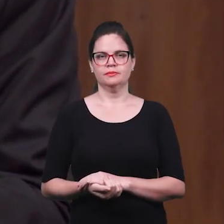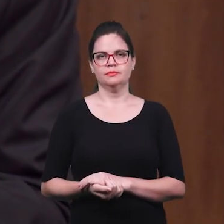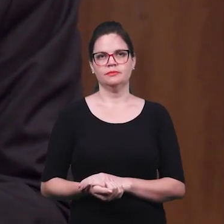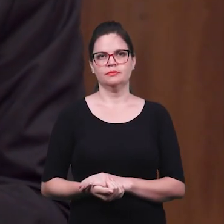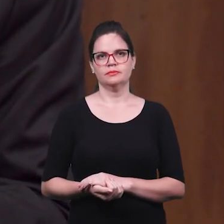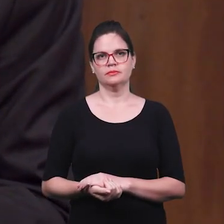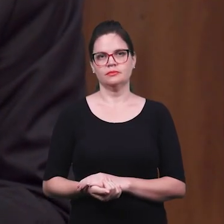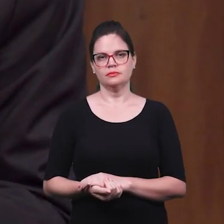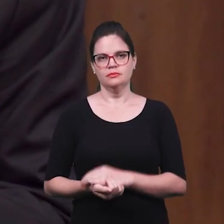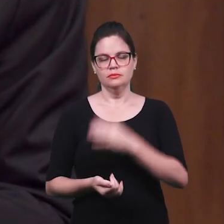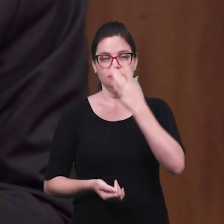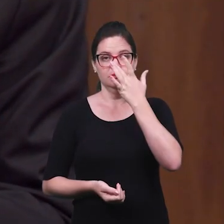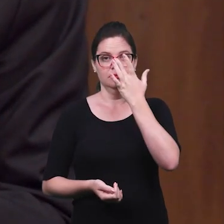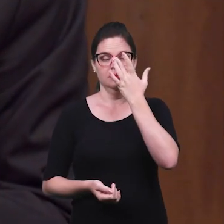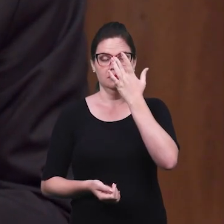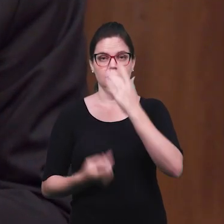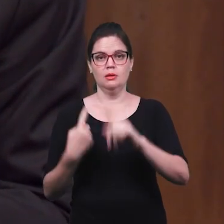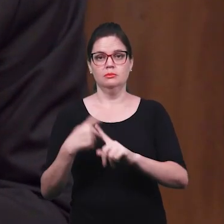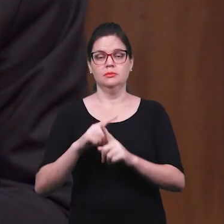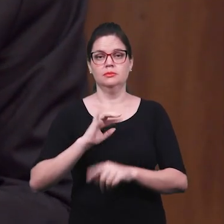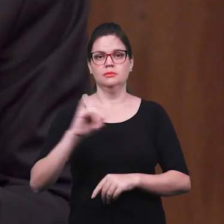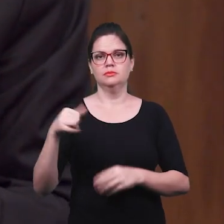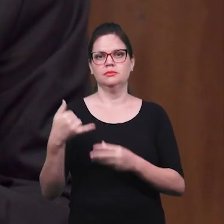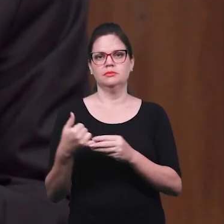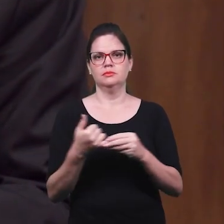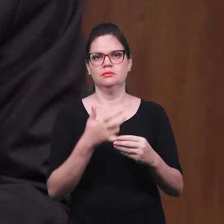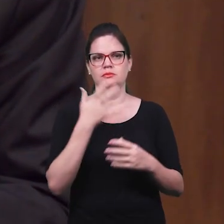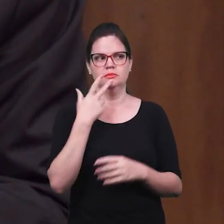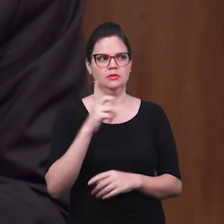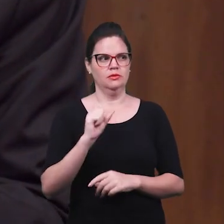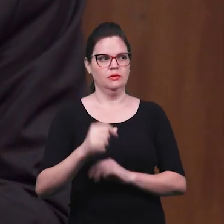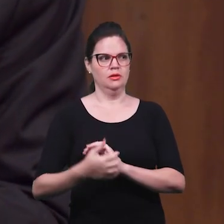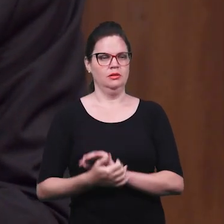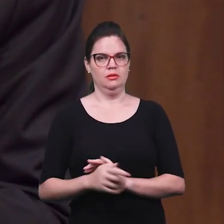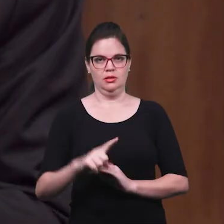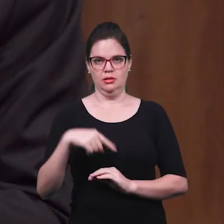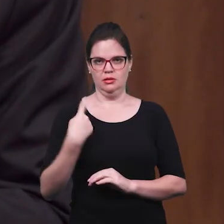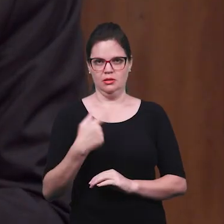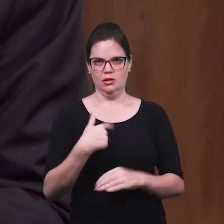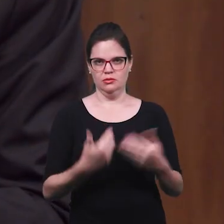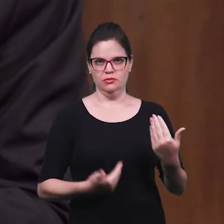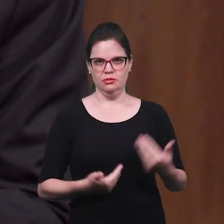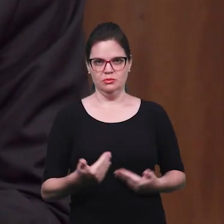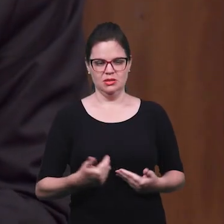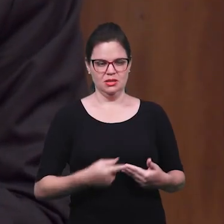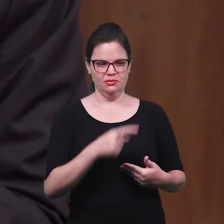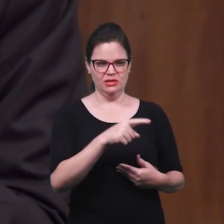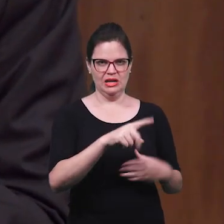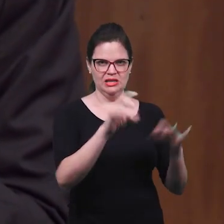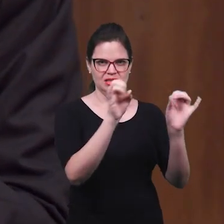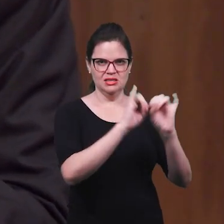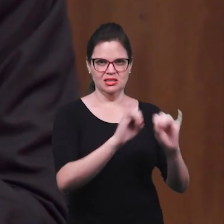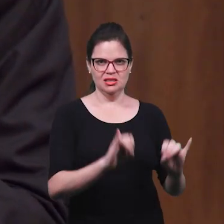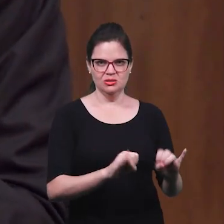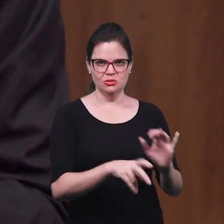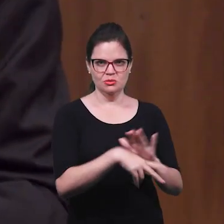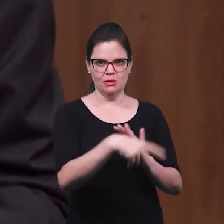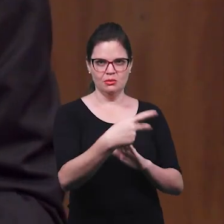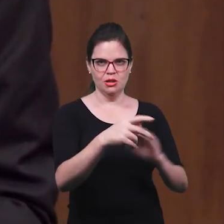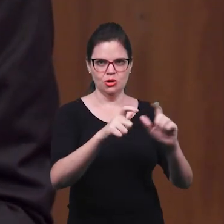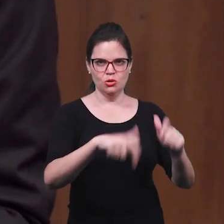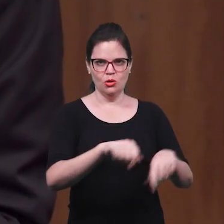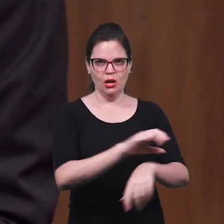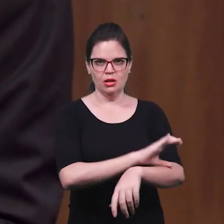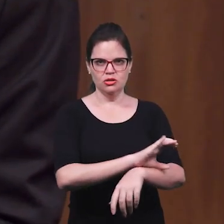vamos servir, nós temos que romper com os costumes dos deuses da terra.